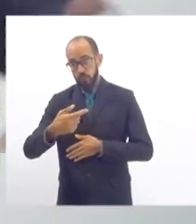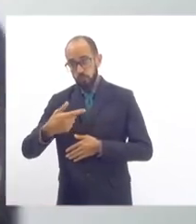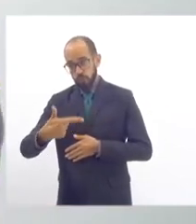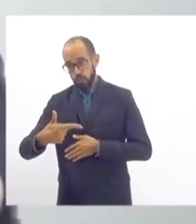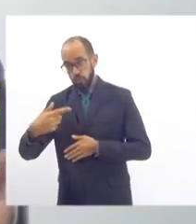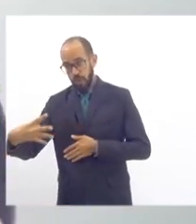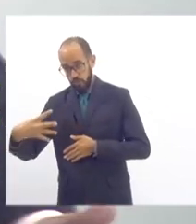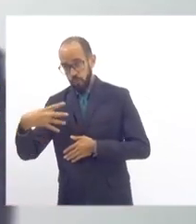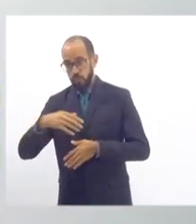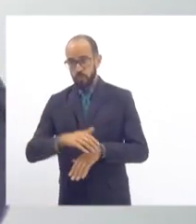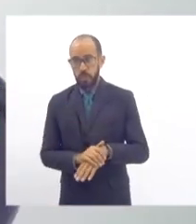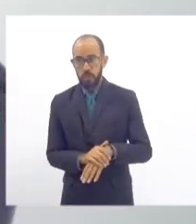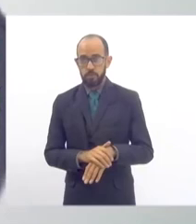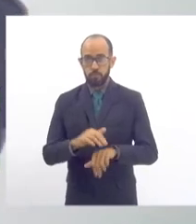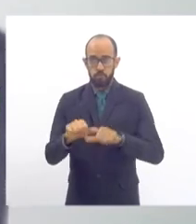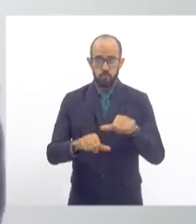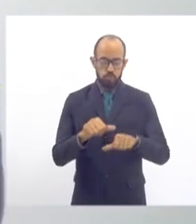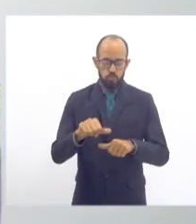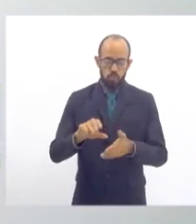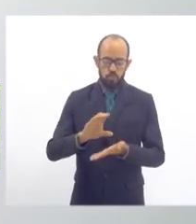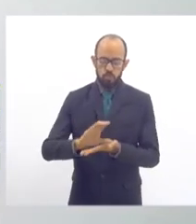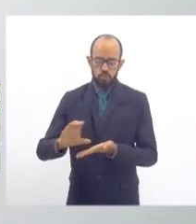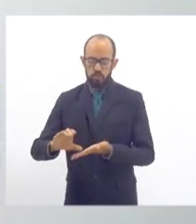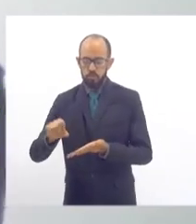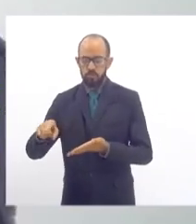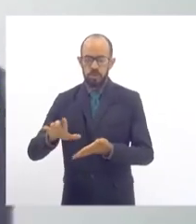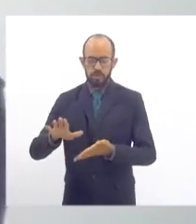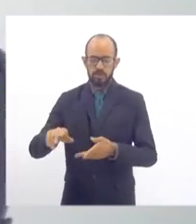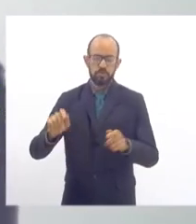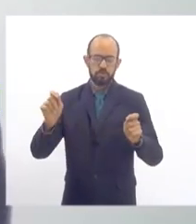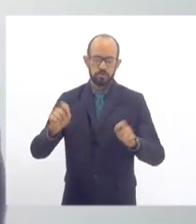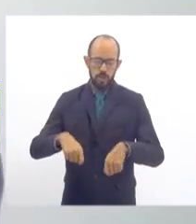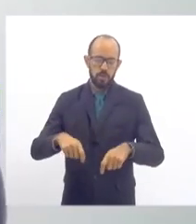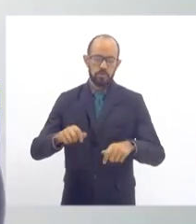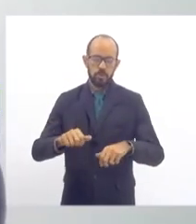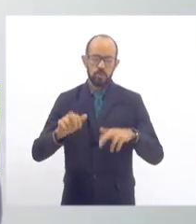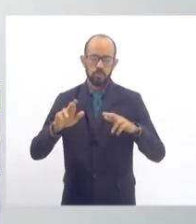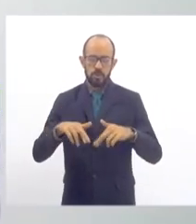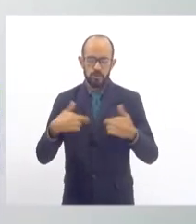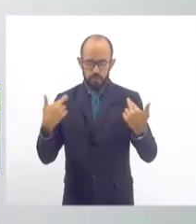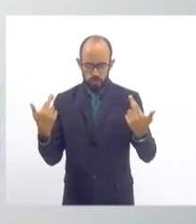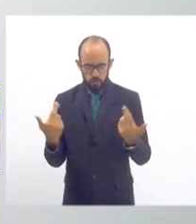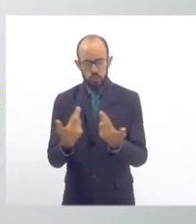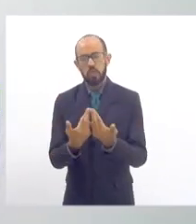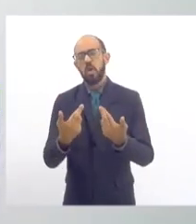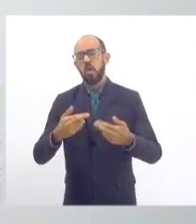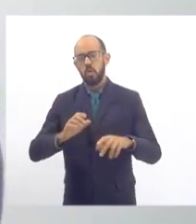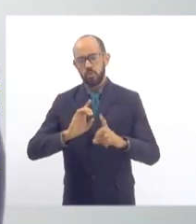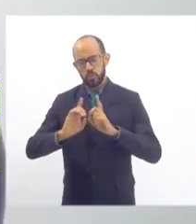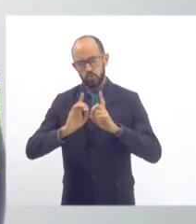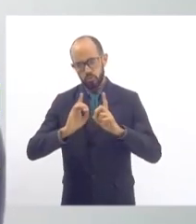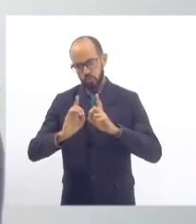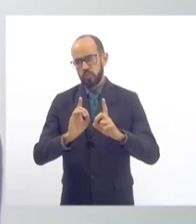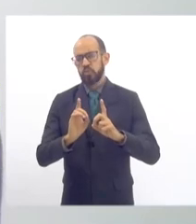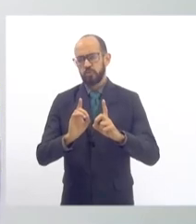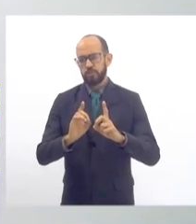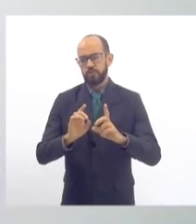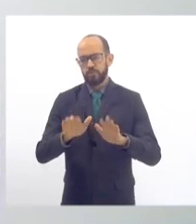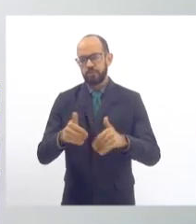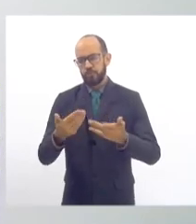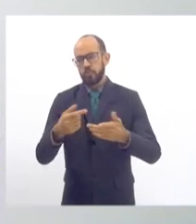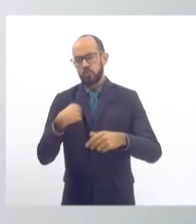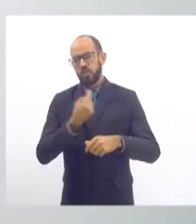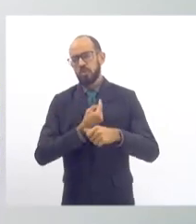mudou do dia 13 para cá, a gente senta também, estamos à disposição sempre para a gente discutir. E a gente precisa